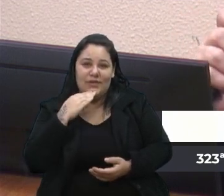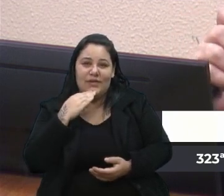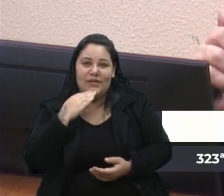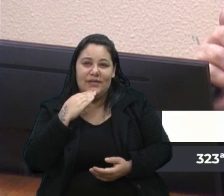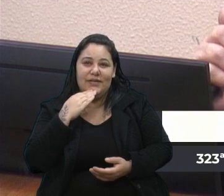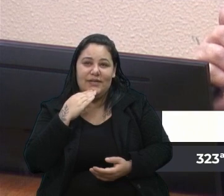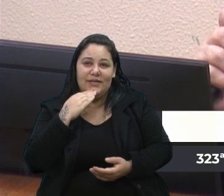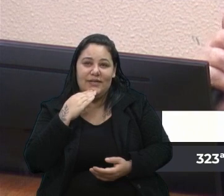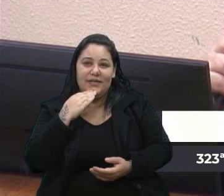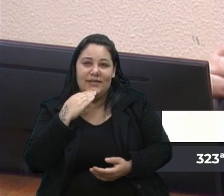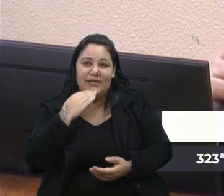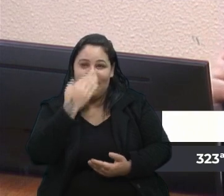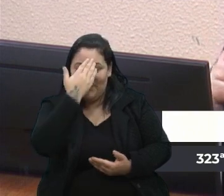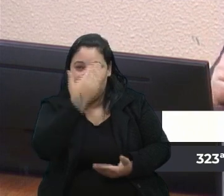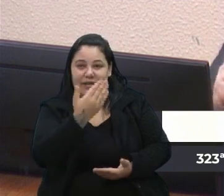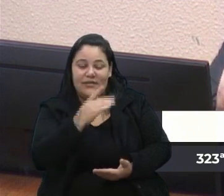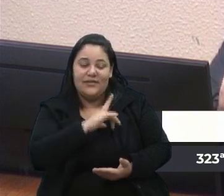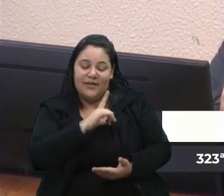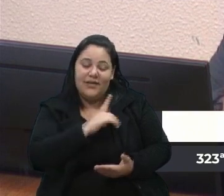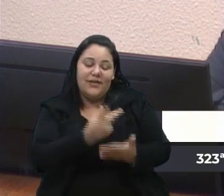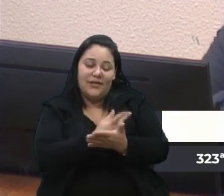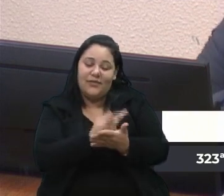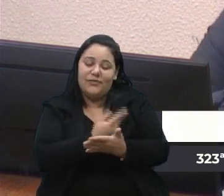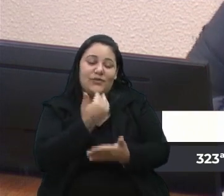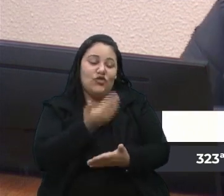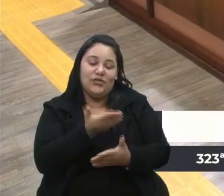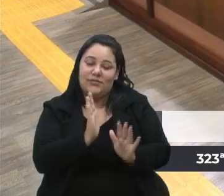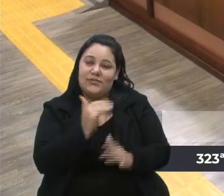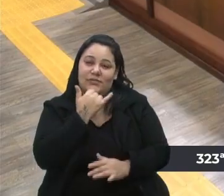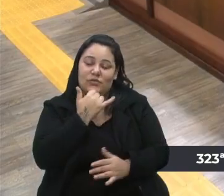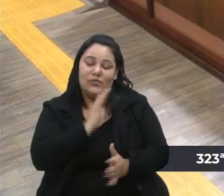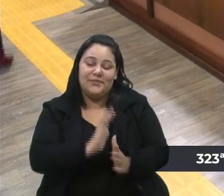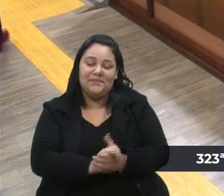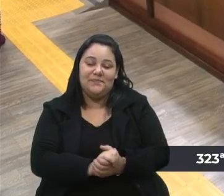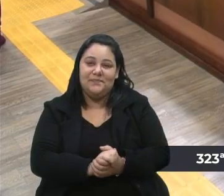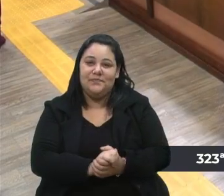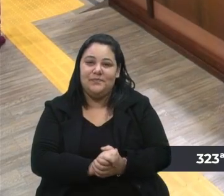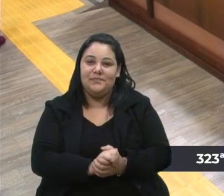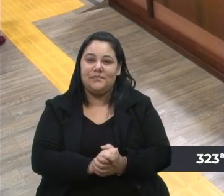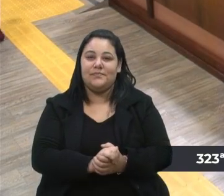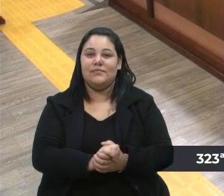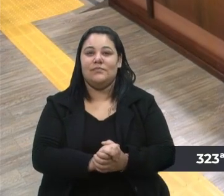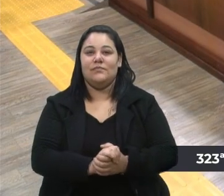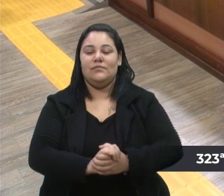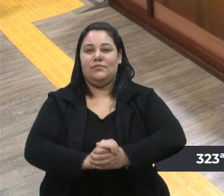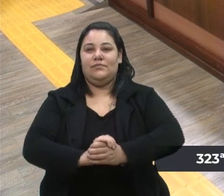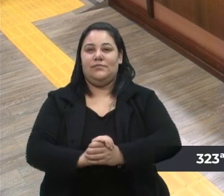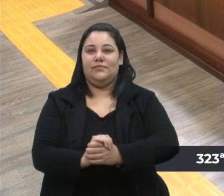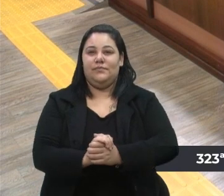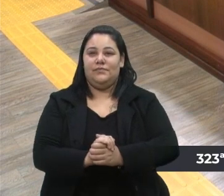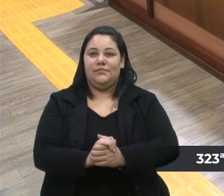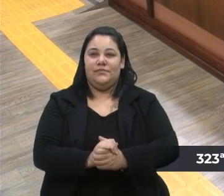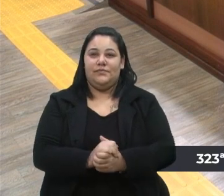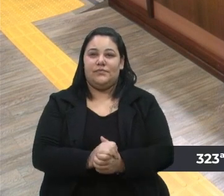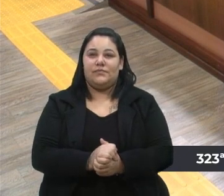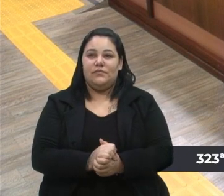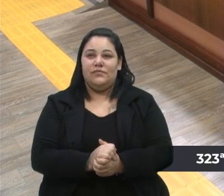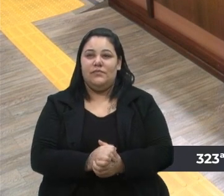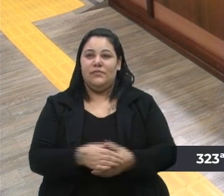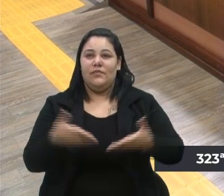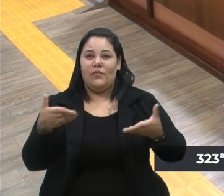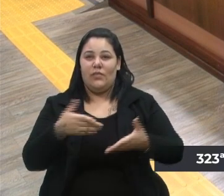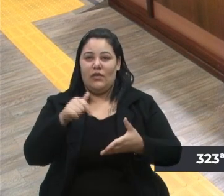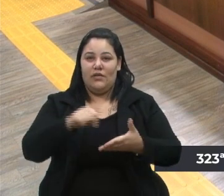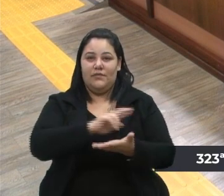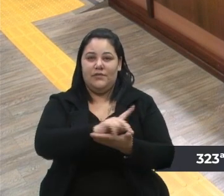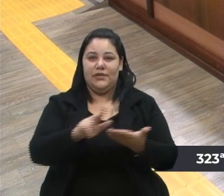tem humanos têm erros tem falhas são perfeitos Obrigado Vereador Renato eu trago aqui vários assuntos e